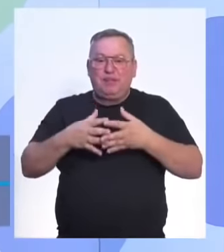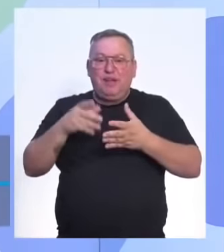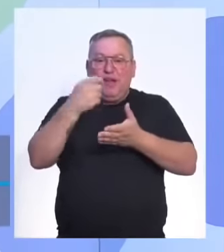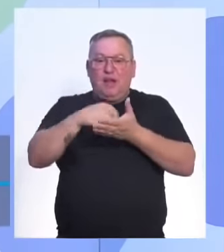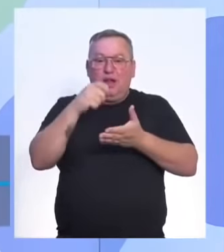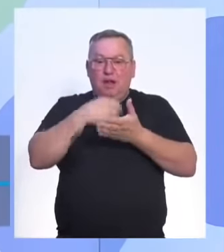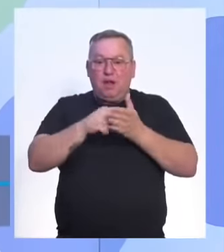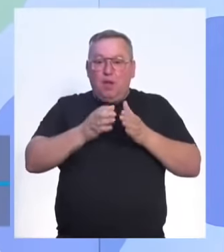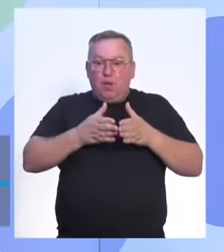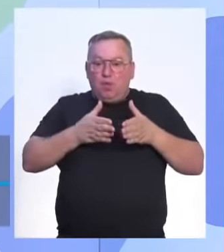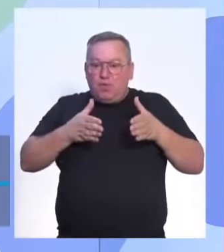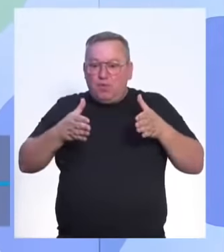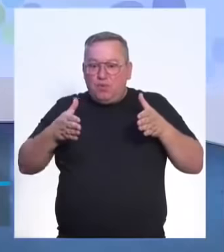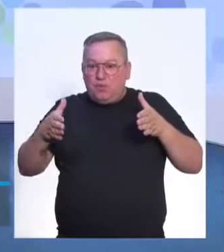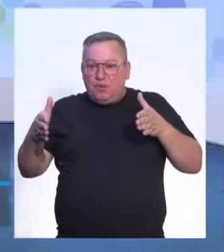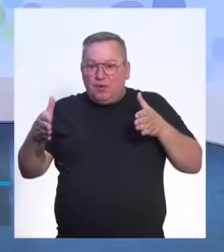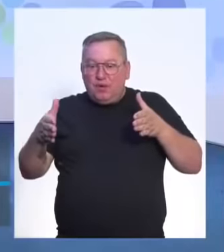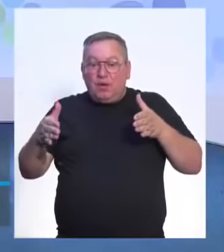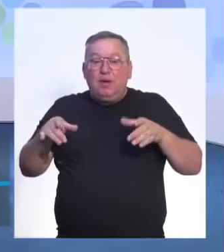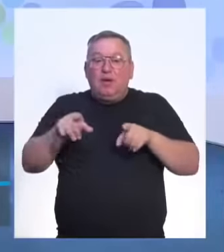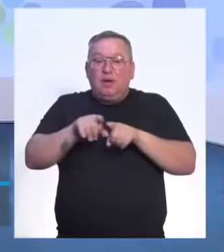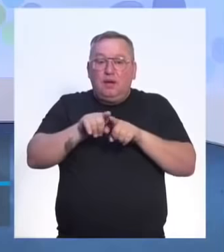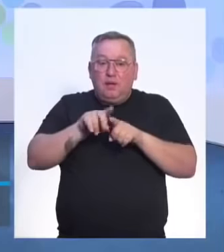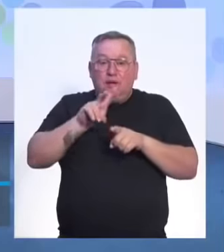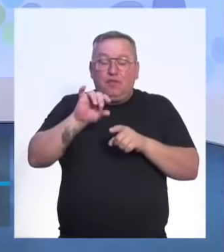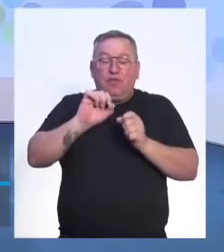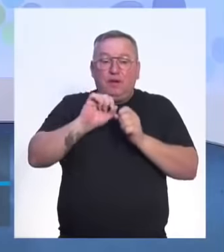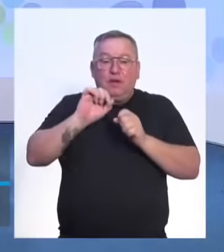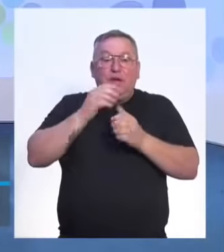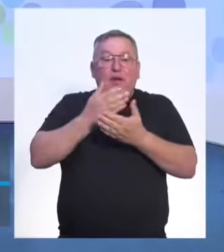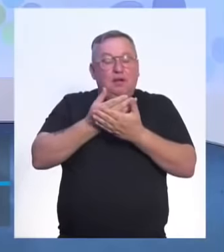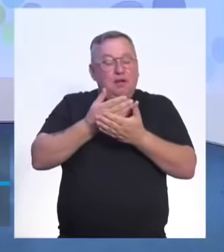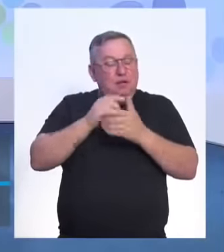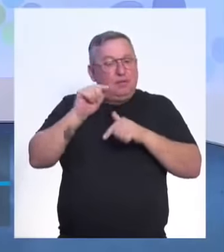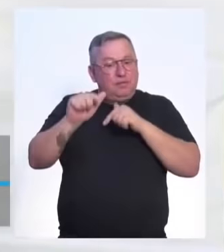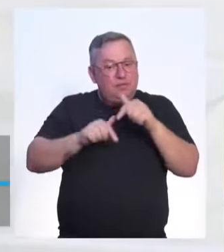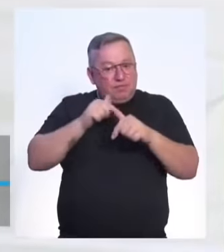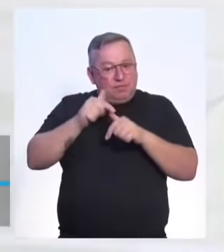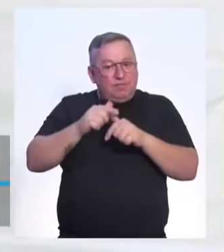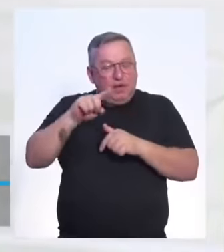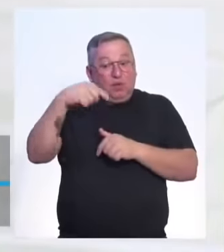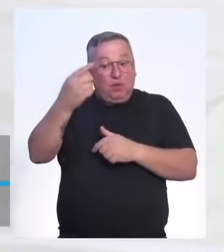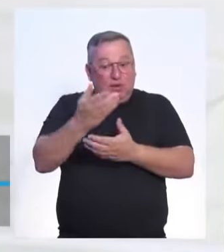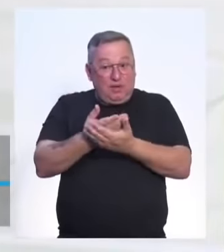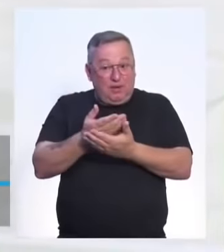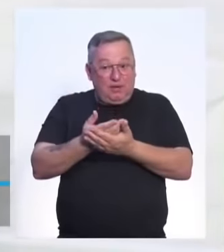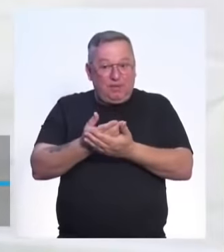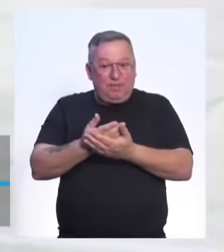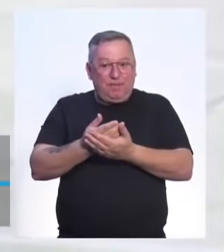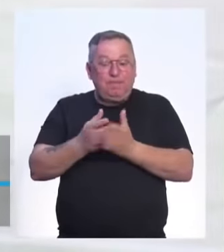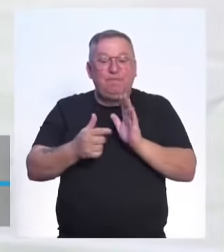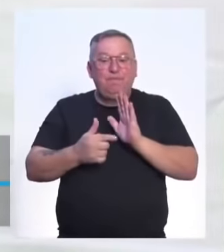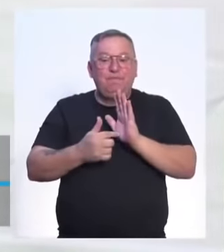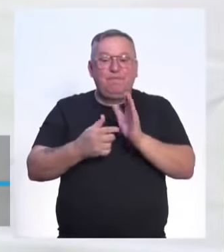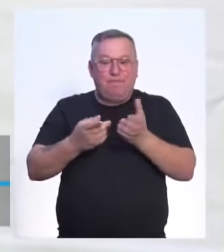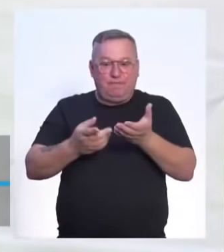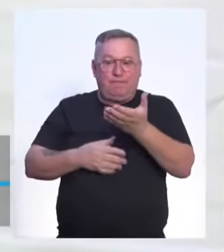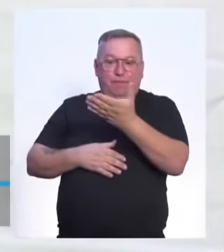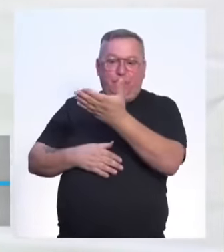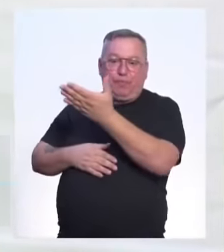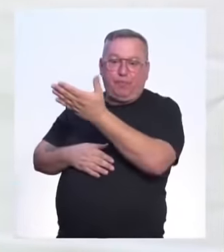números muito grandes, inclusive, né? A gente vai trabalhar isso em aulas posteriores, não é isso? Então, olha o que vai aparecer para vocês aí na